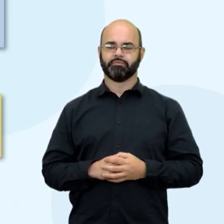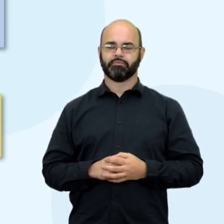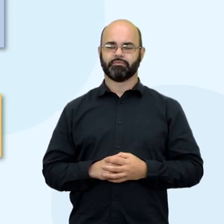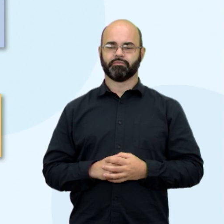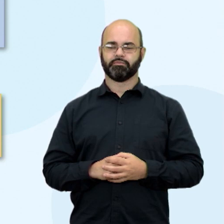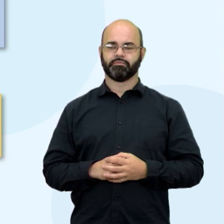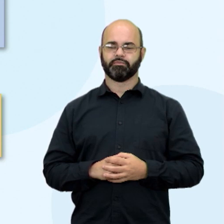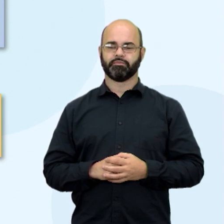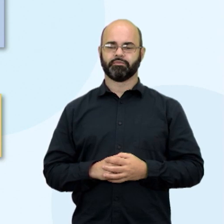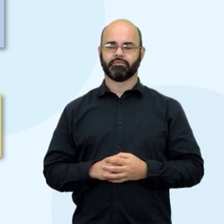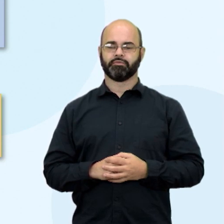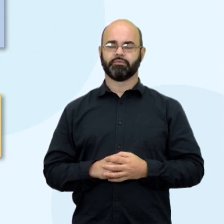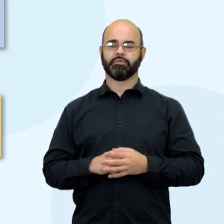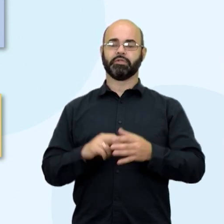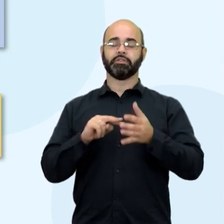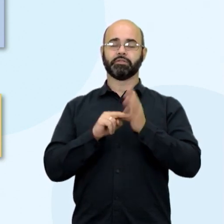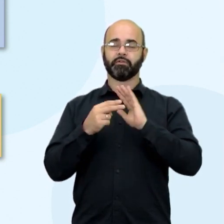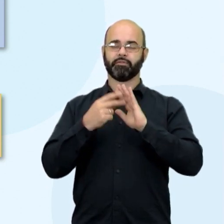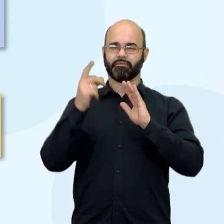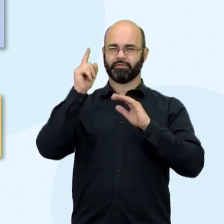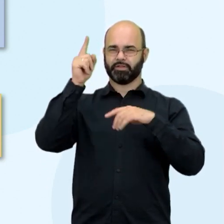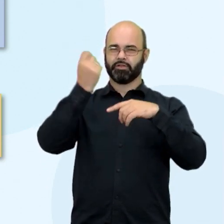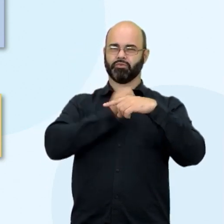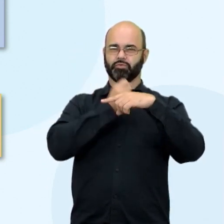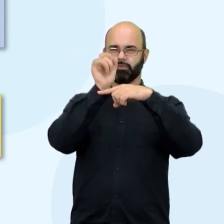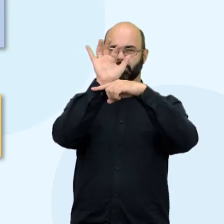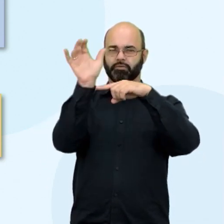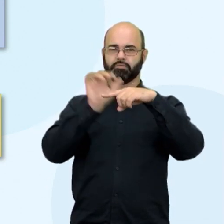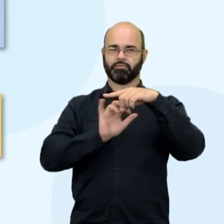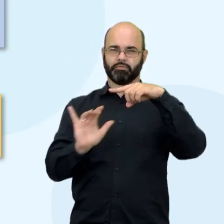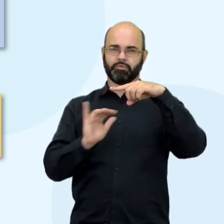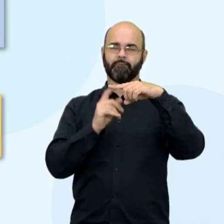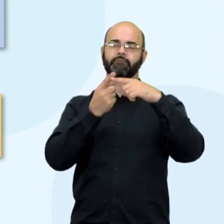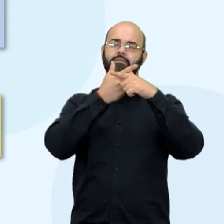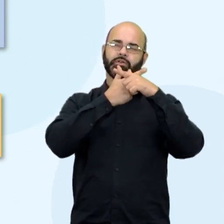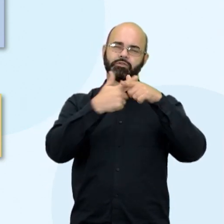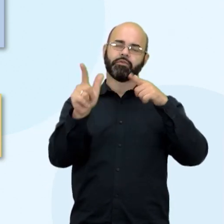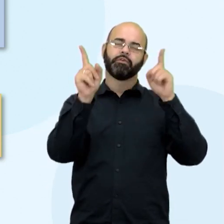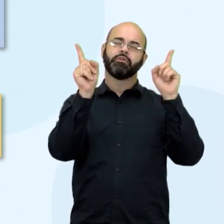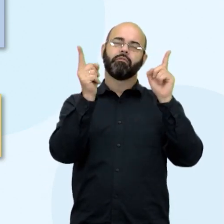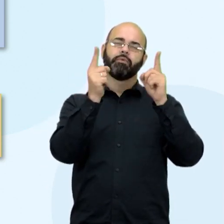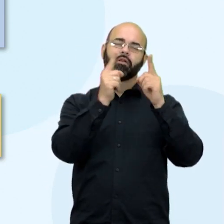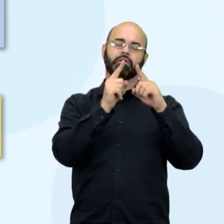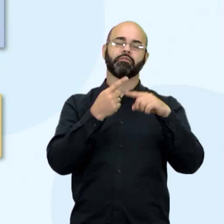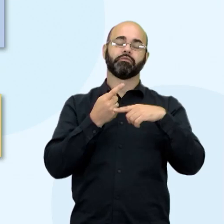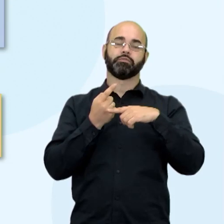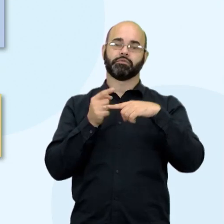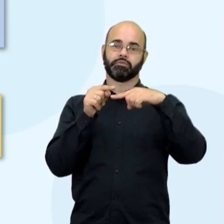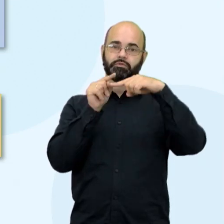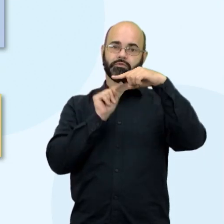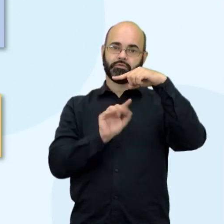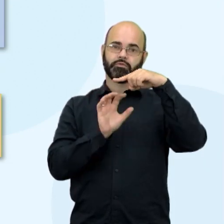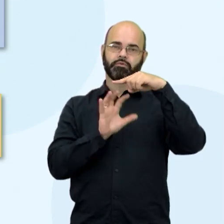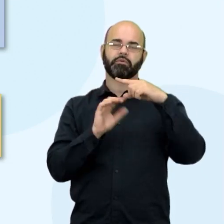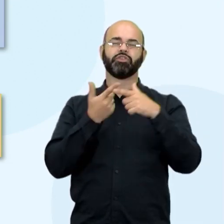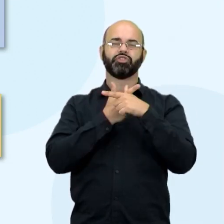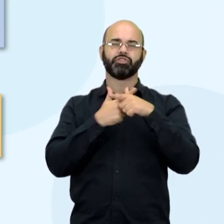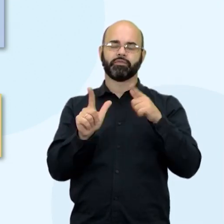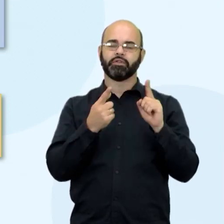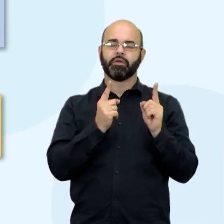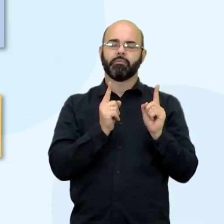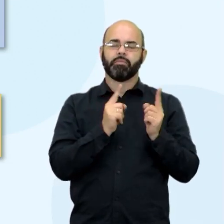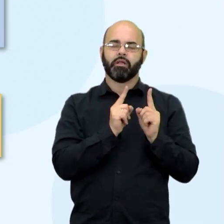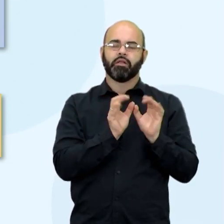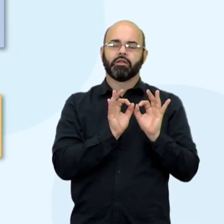o número de baixo até não dar mais para dividir. E a gente sempre divide pelo mesmo valor, sempre pelo mesmo valor,